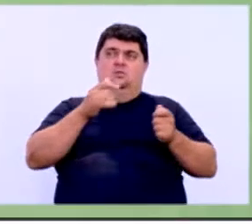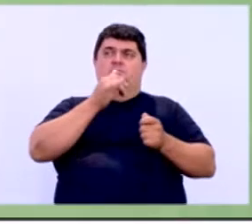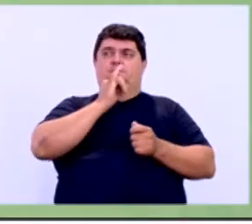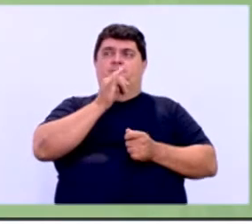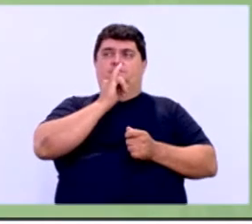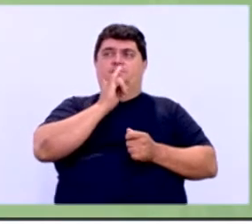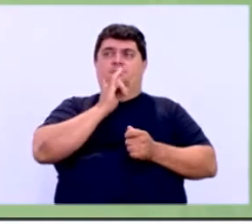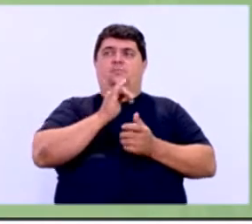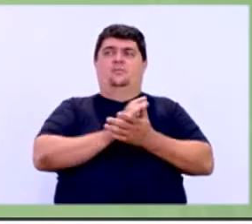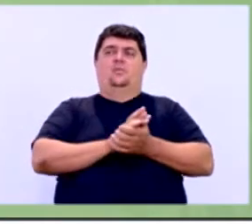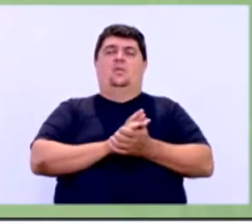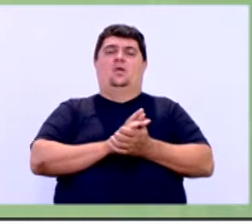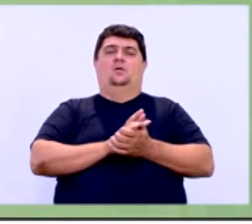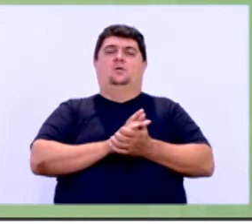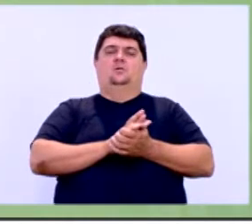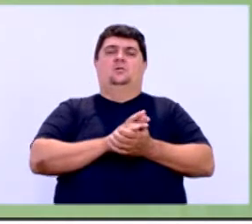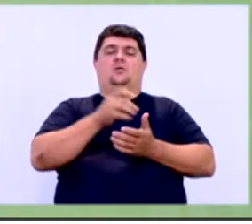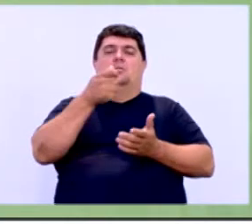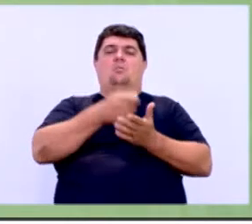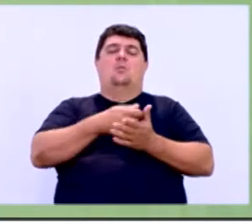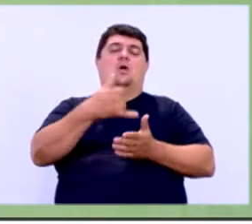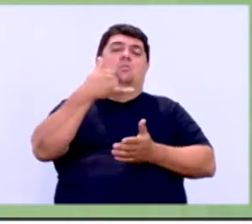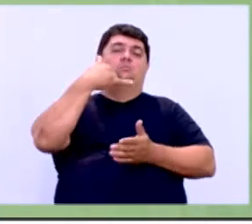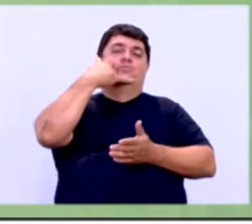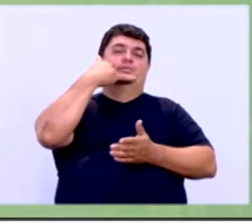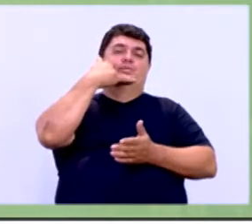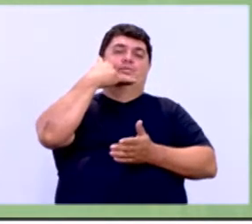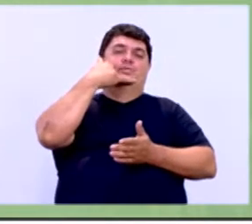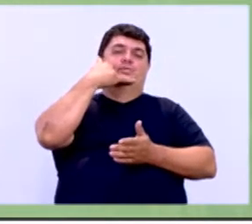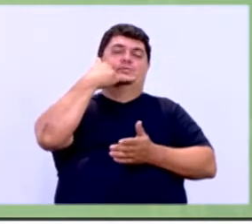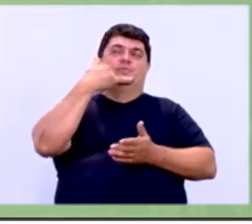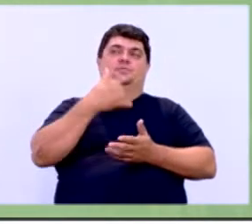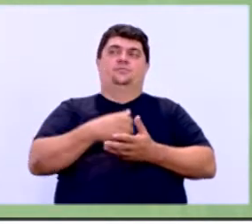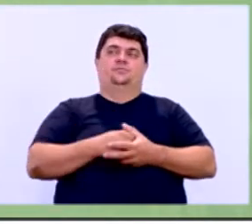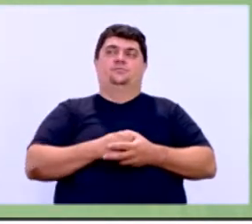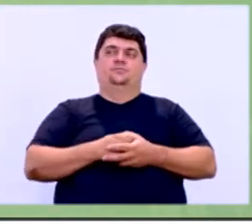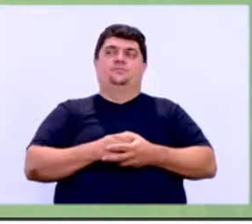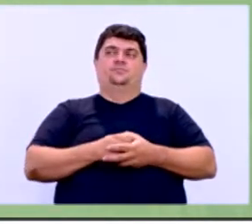exemplo, olha só, pagamento de telefone,